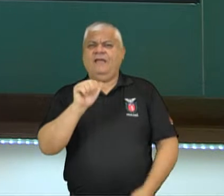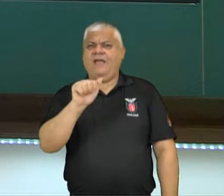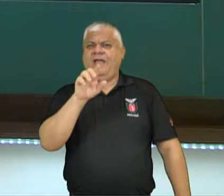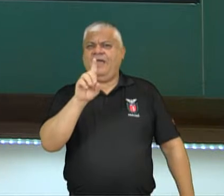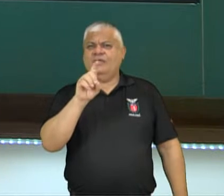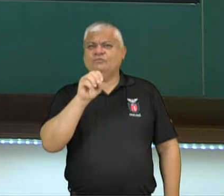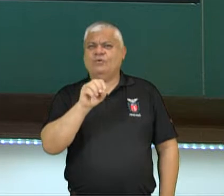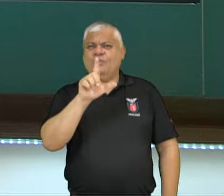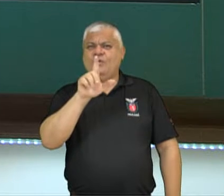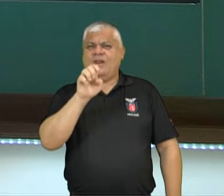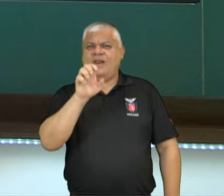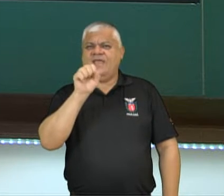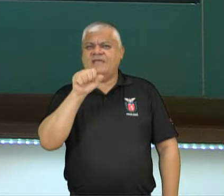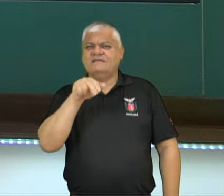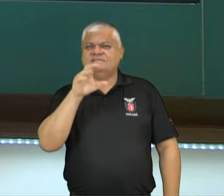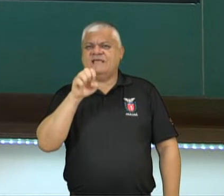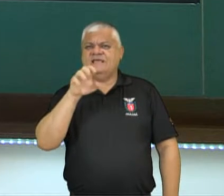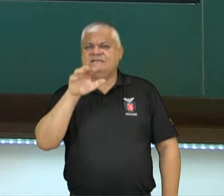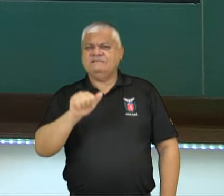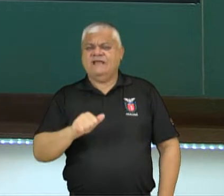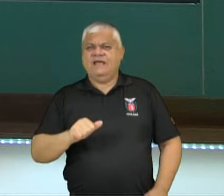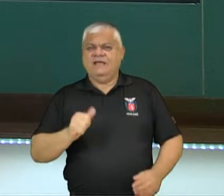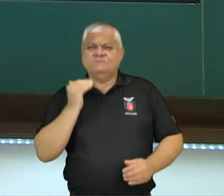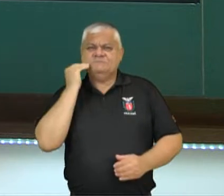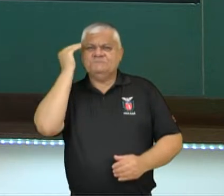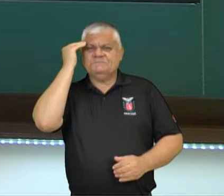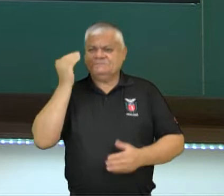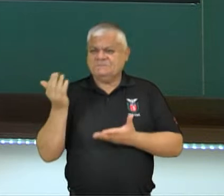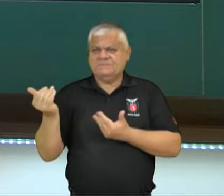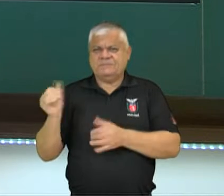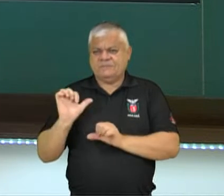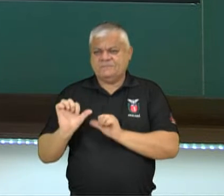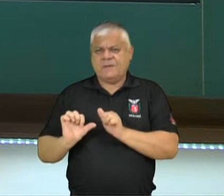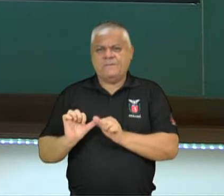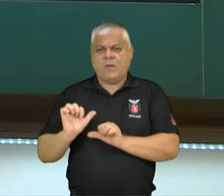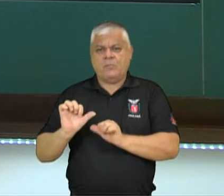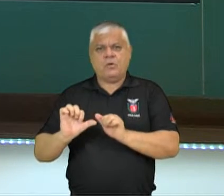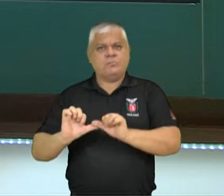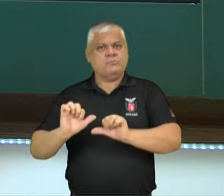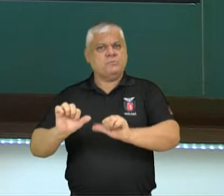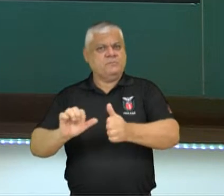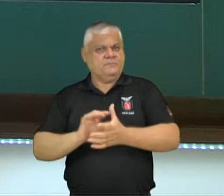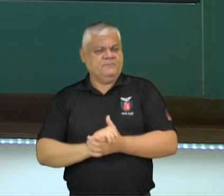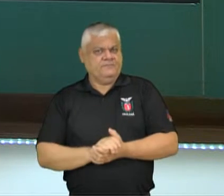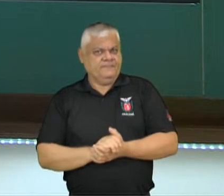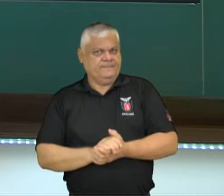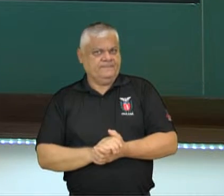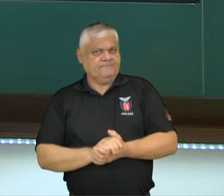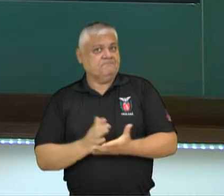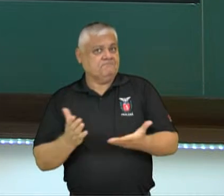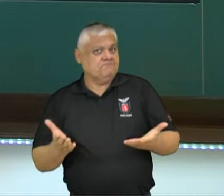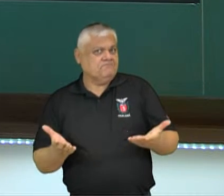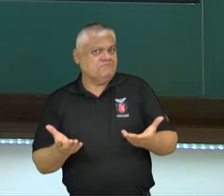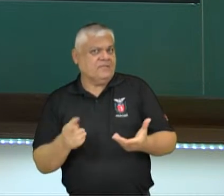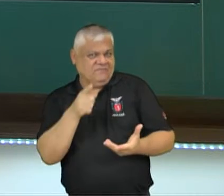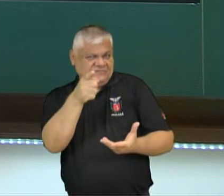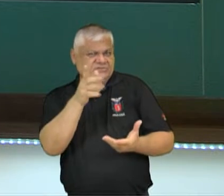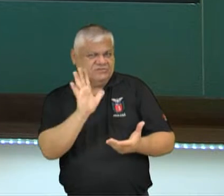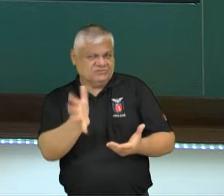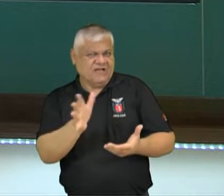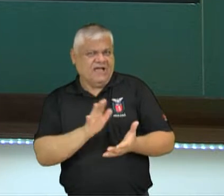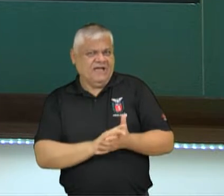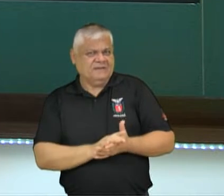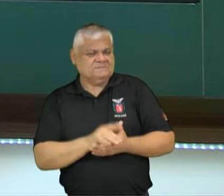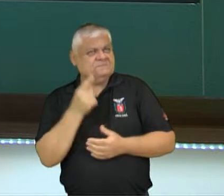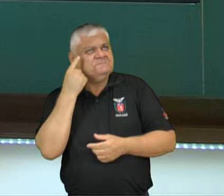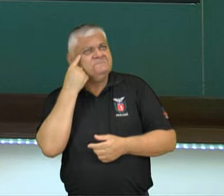Adolescência, um período de muitas mudanças, muitas transformações, né? Certamente você já deve ter algum